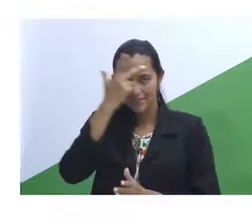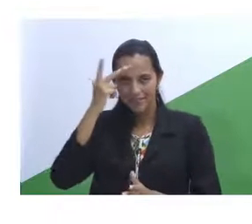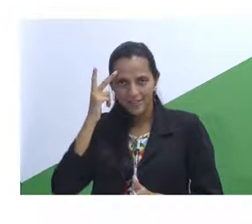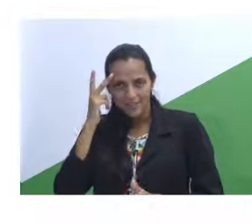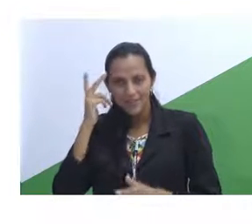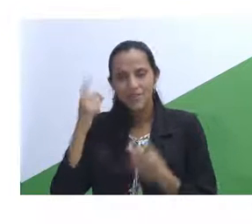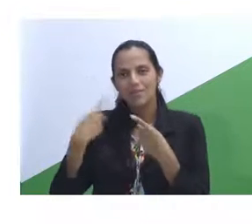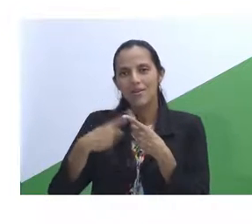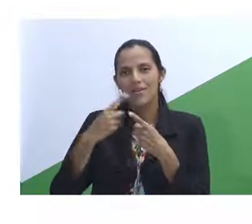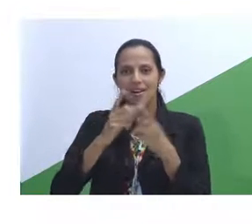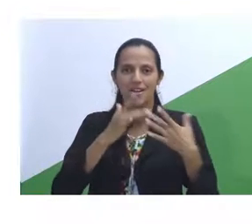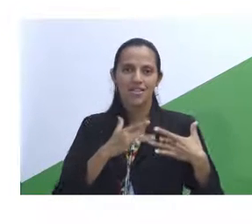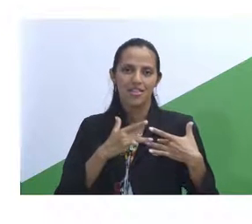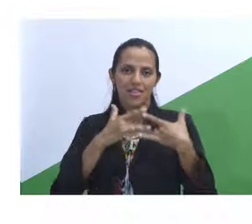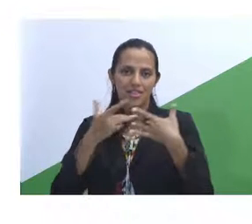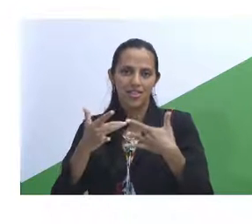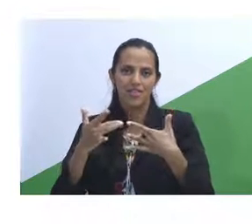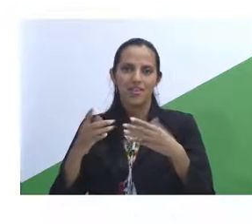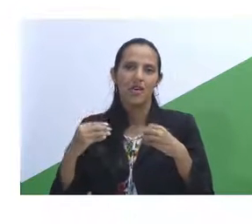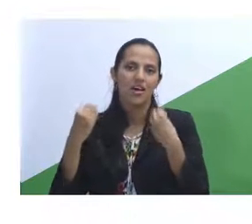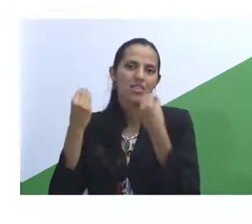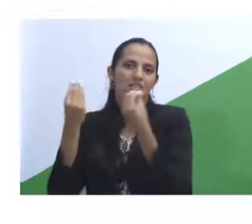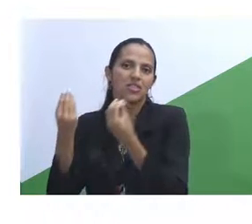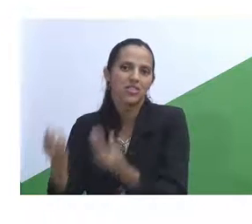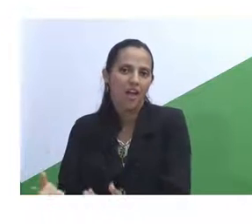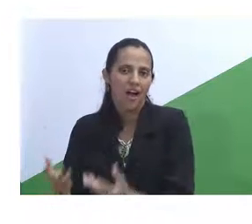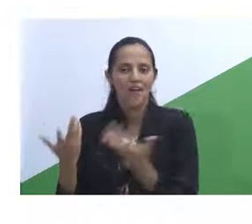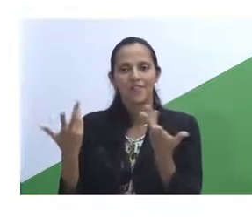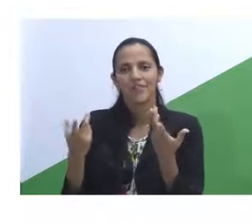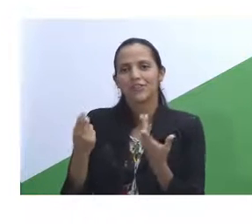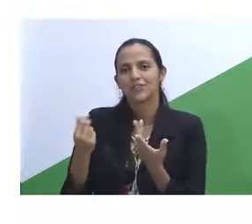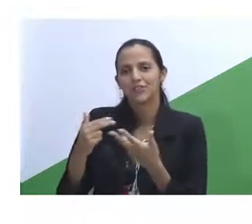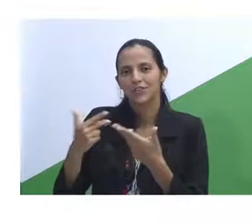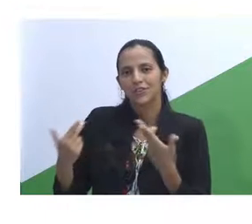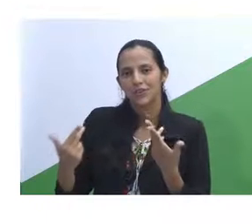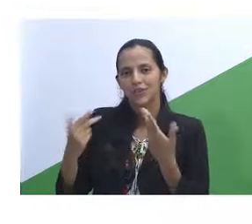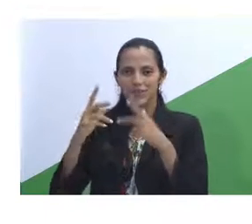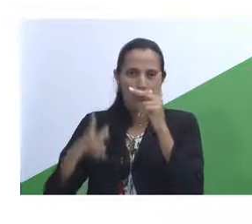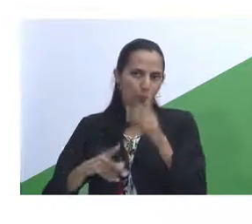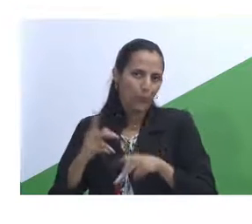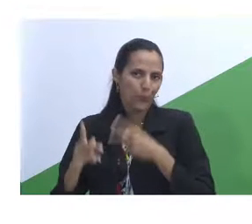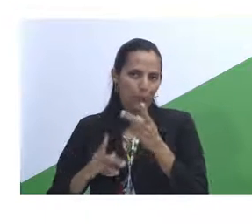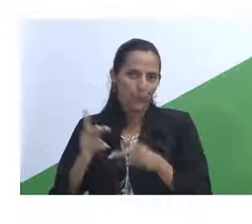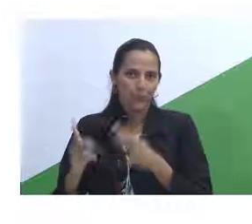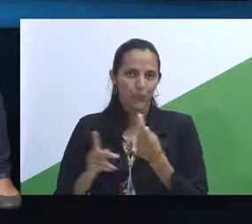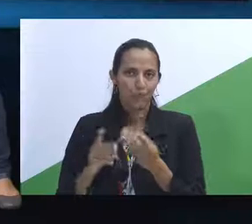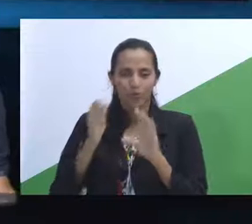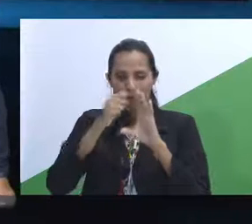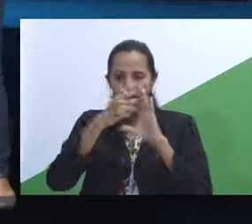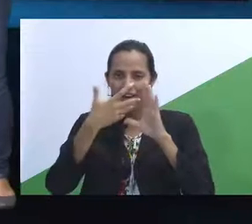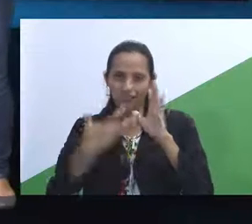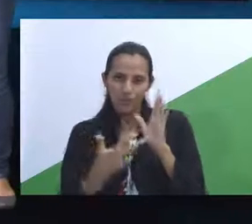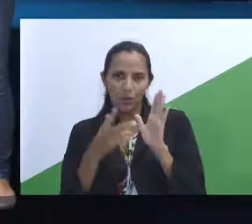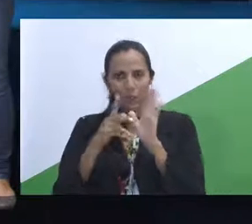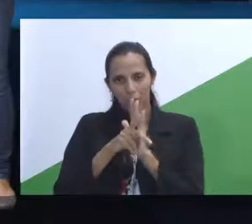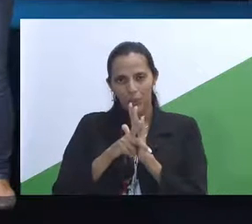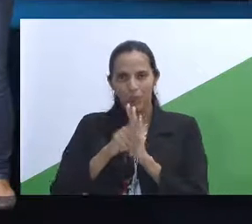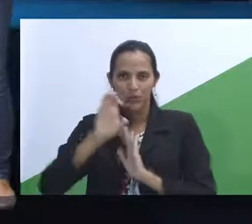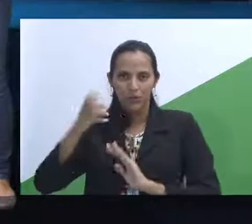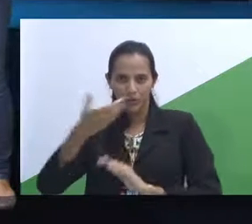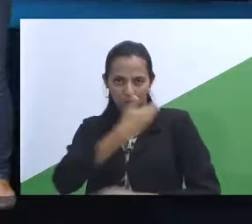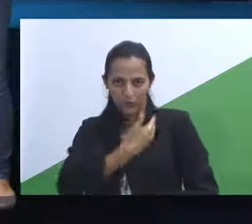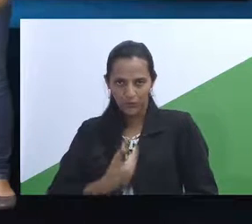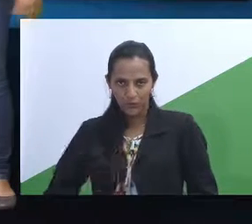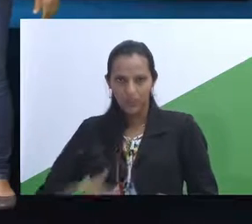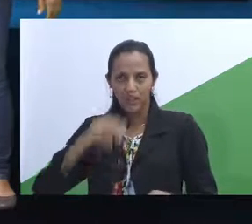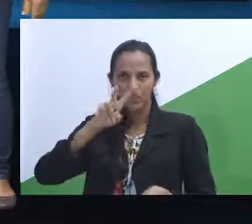por doar, então, benefícios sociais ao povo, né, então, quer dizer, olha uma característica básica, então, aí, desse governo Vargas.